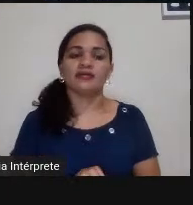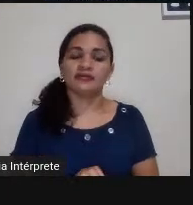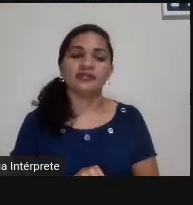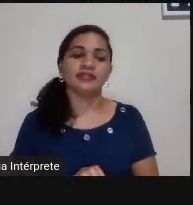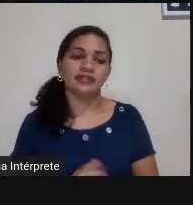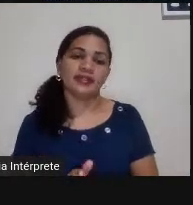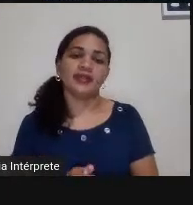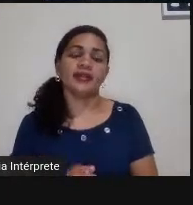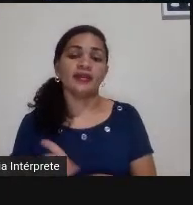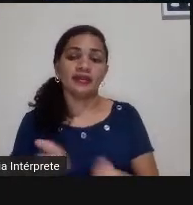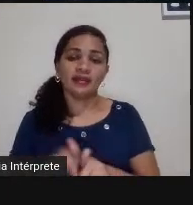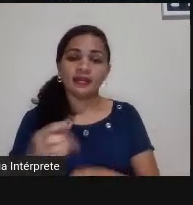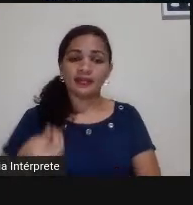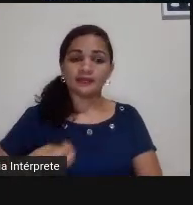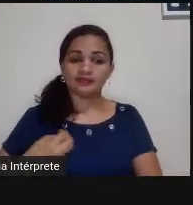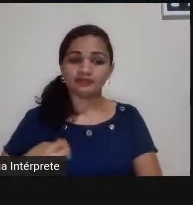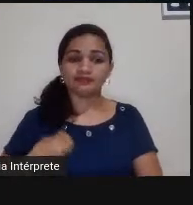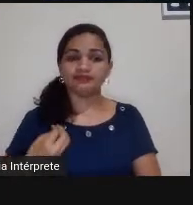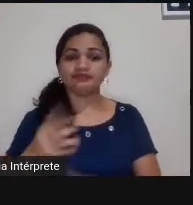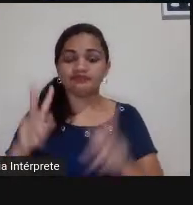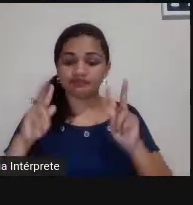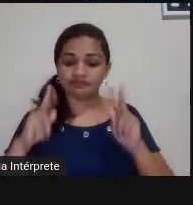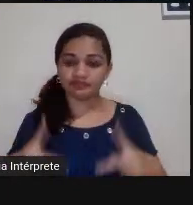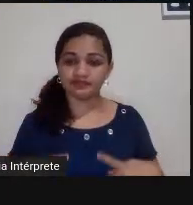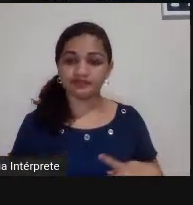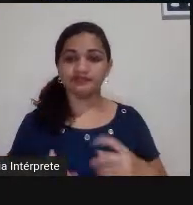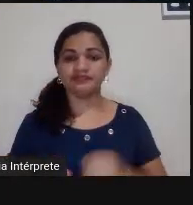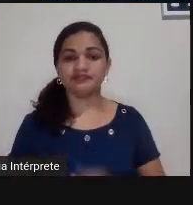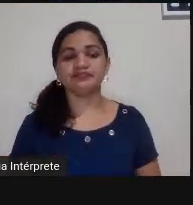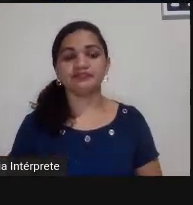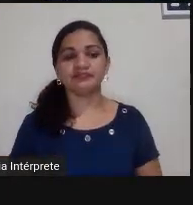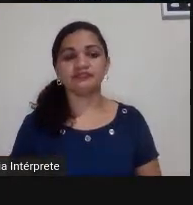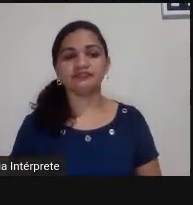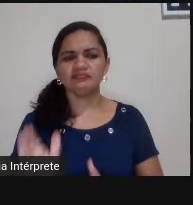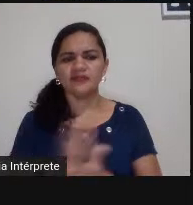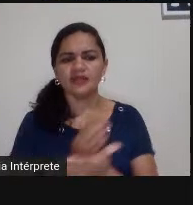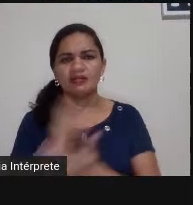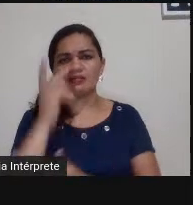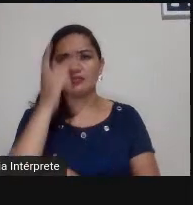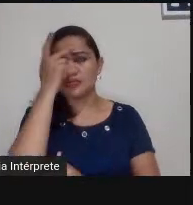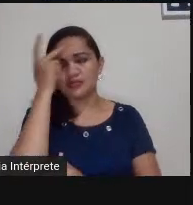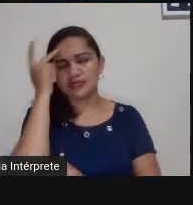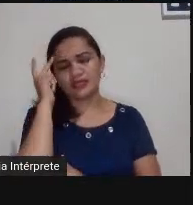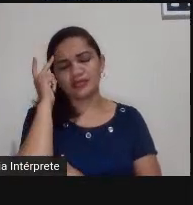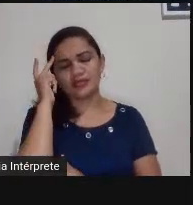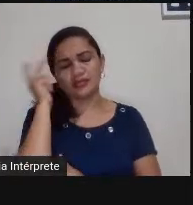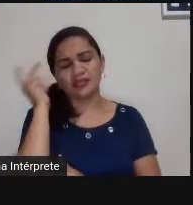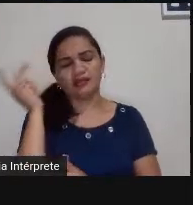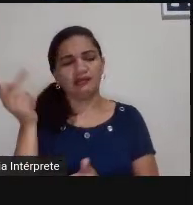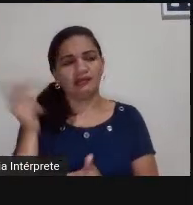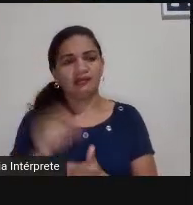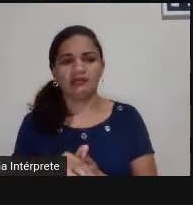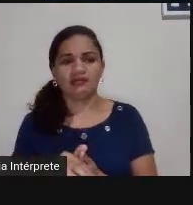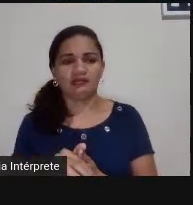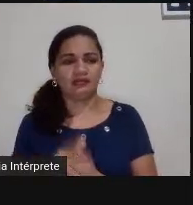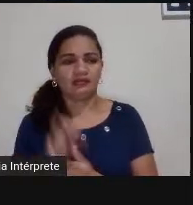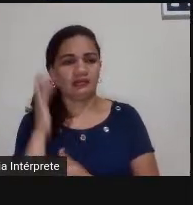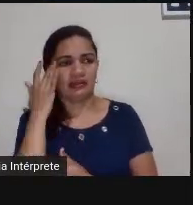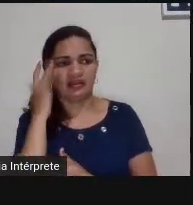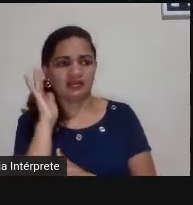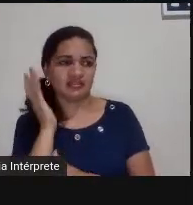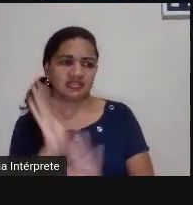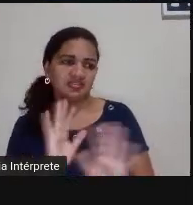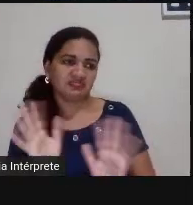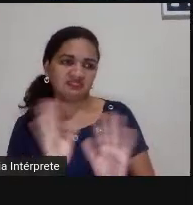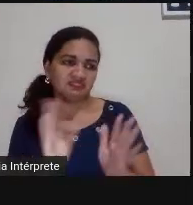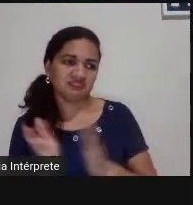e também não seres humanos tá e muitas vezes as pessoas acham né leigos ou então quem não tá muito nessa área